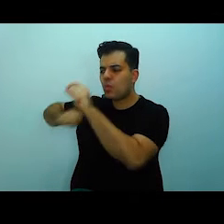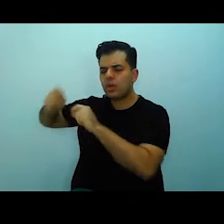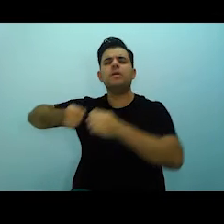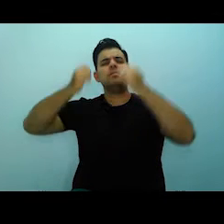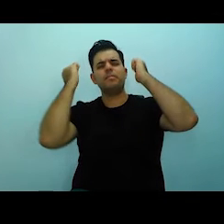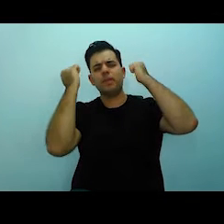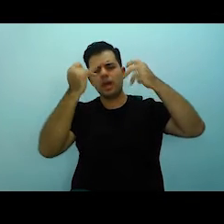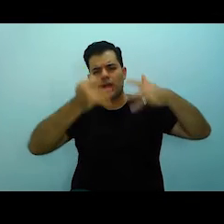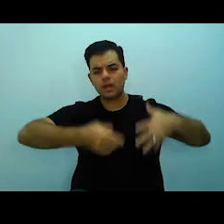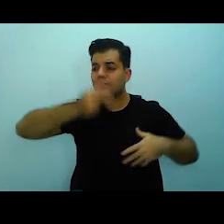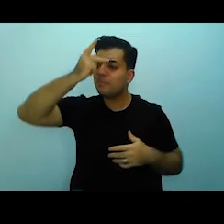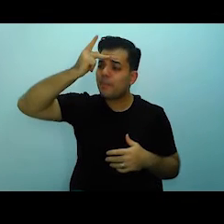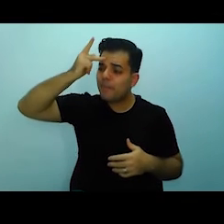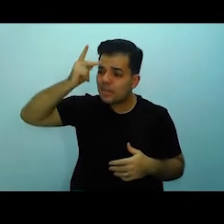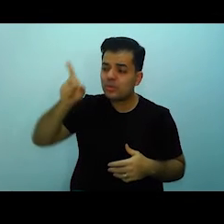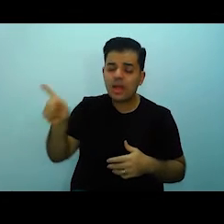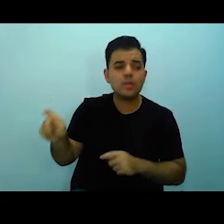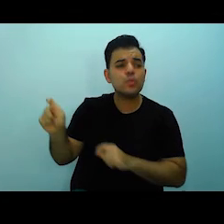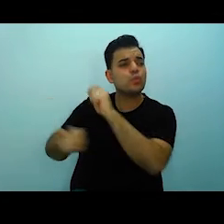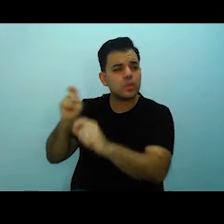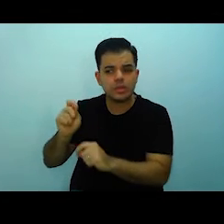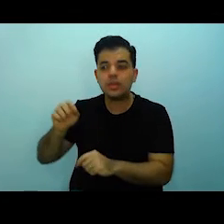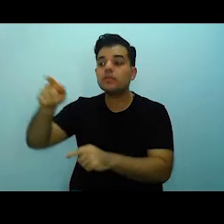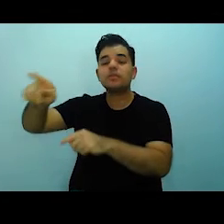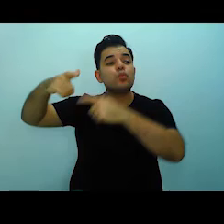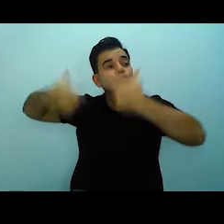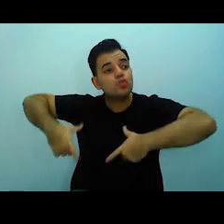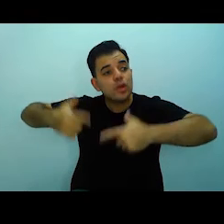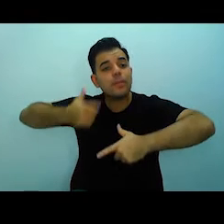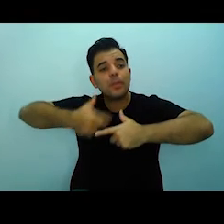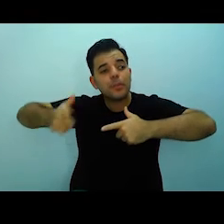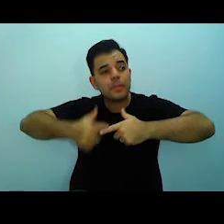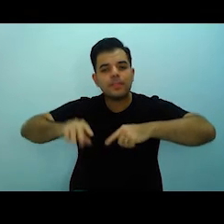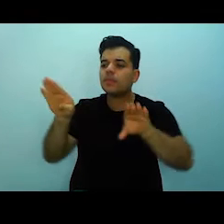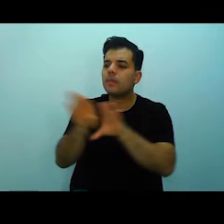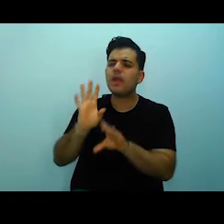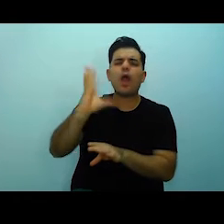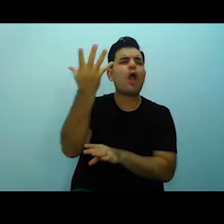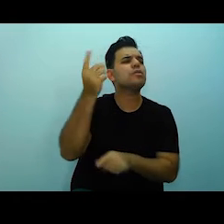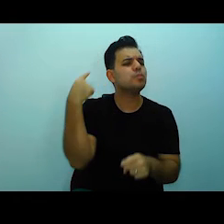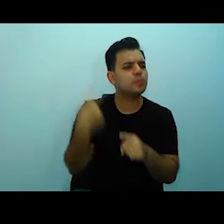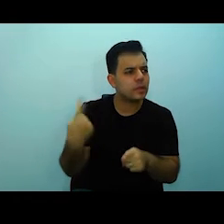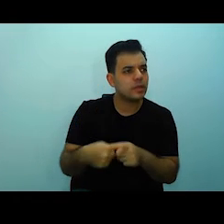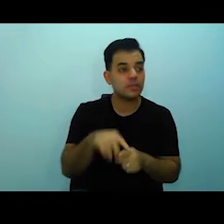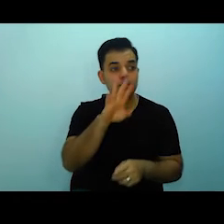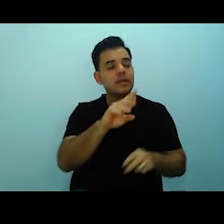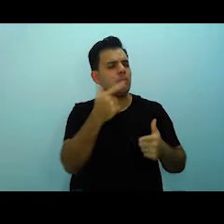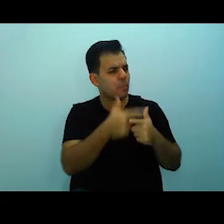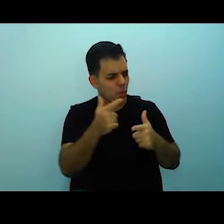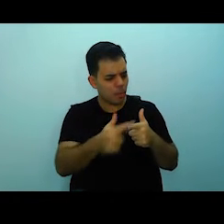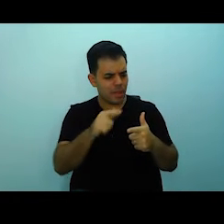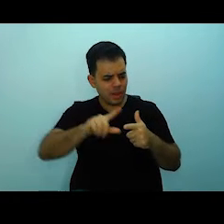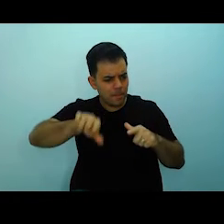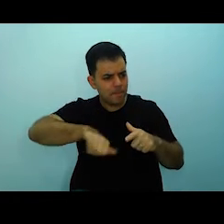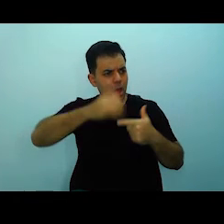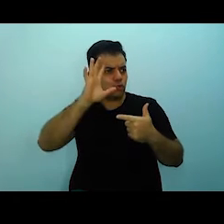a pessoa afetada com isso, onde esse problema ocorre, o que de fato acontece e por que é importante a gente trabalhar esse